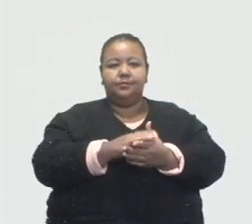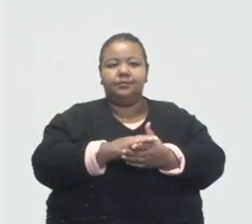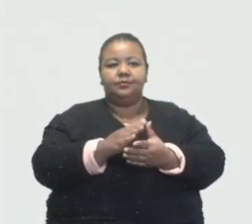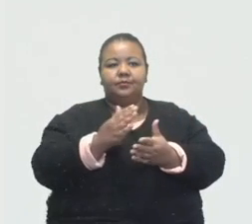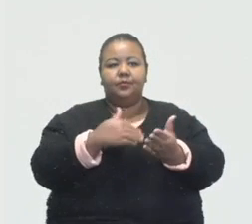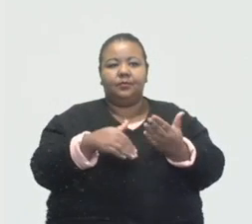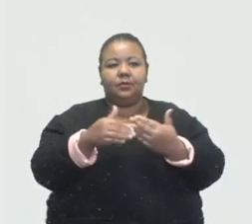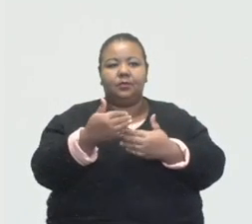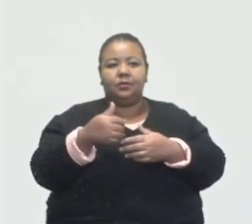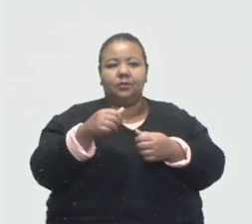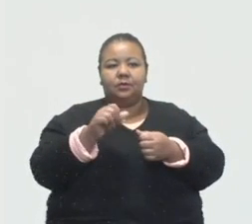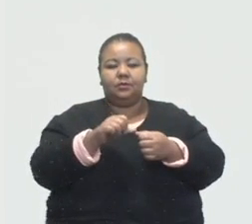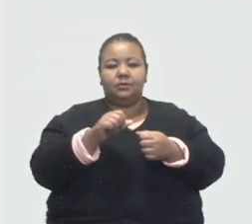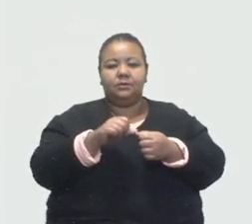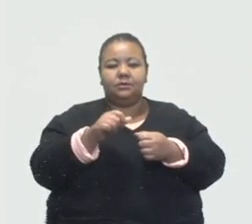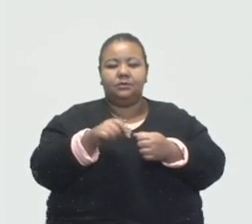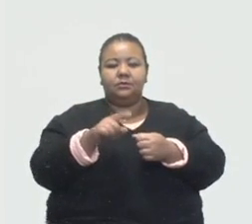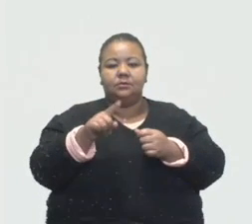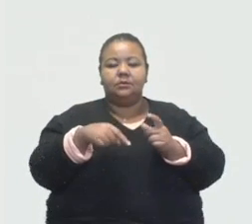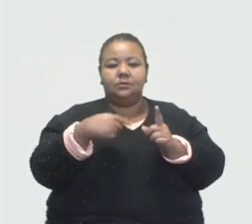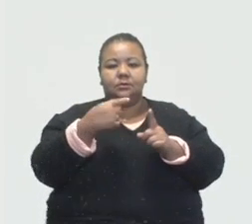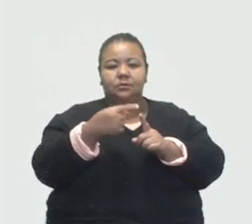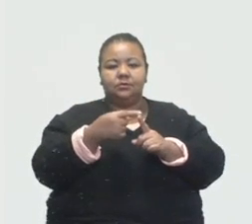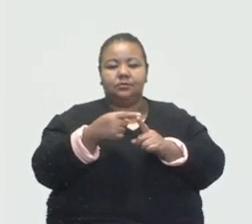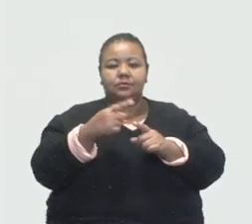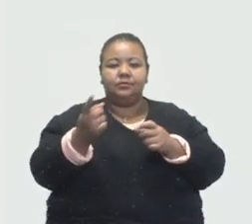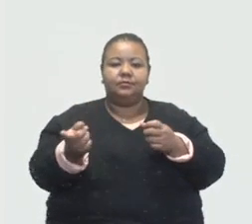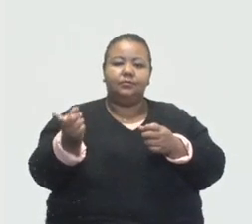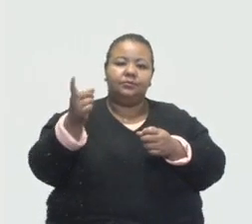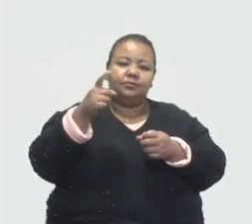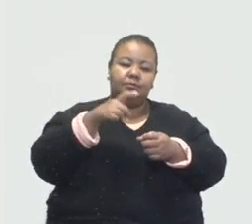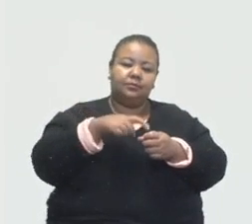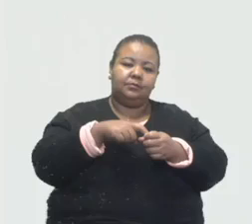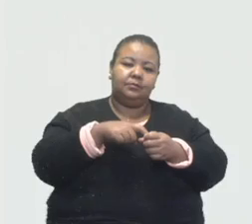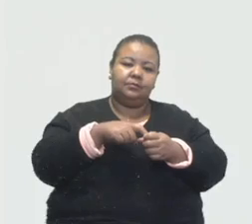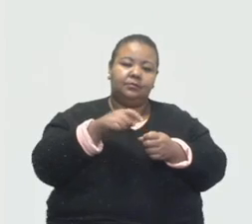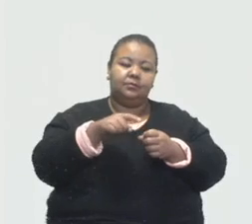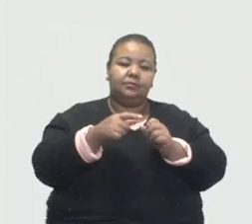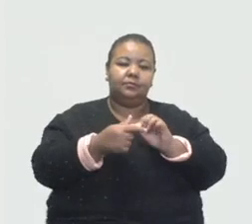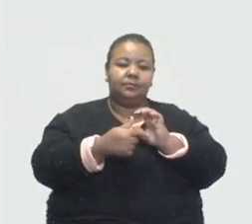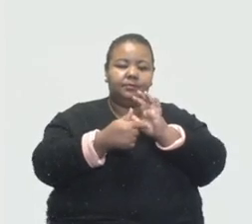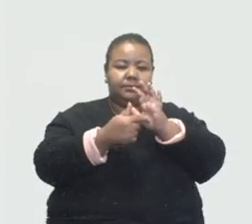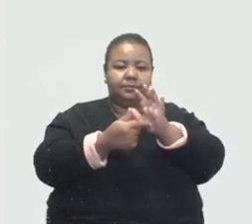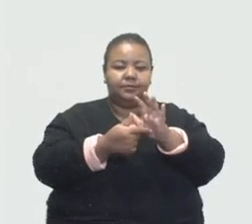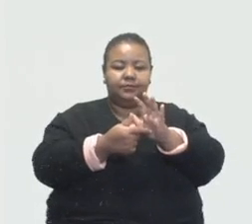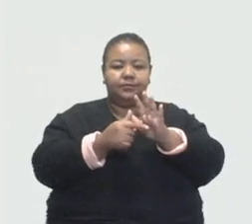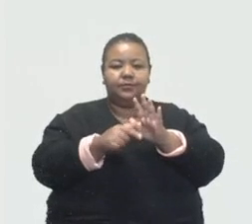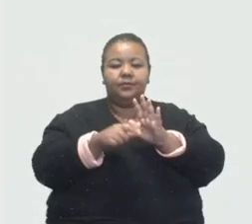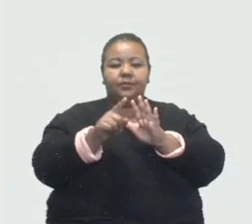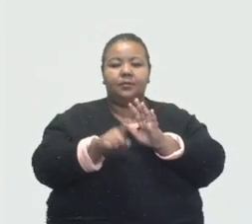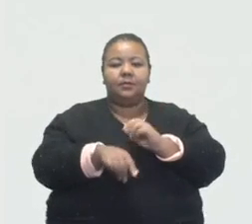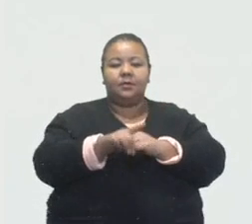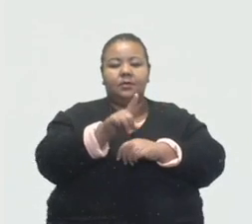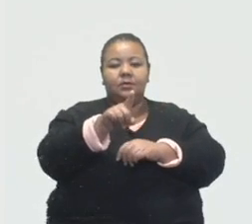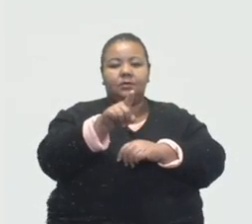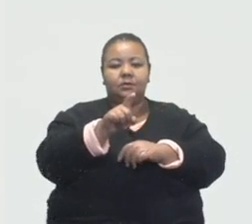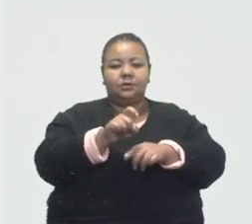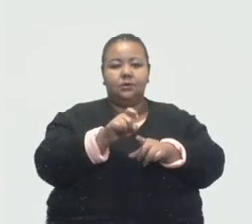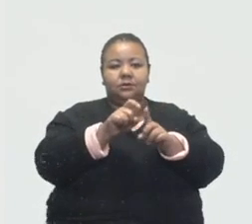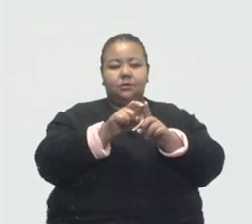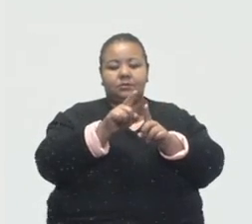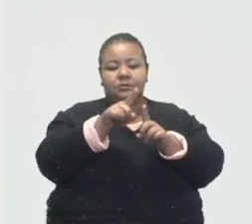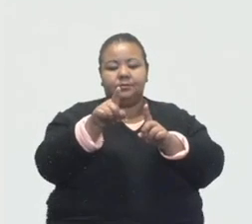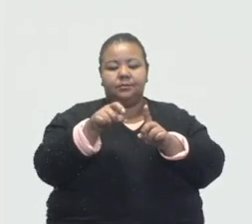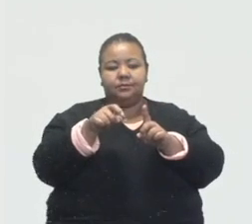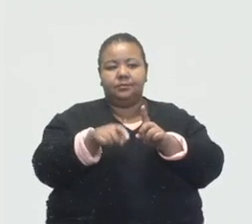as operações que eu estou fazendo, se você realizar a adição, você volta aqui na que foi apresentada. Colocando x em evidência,